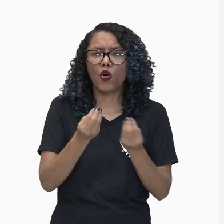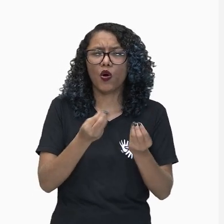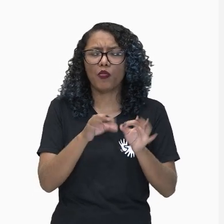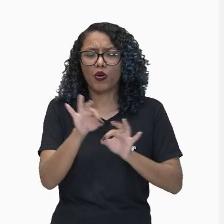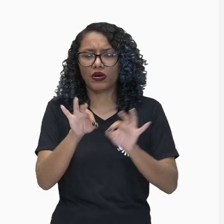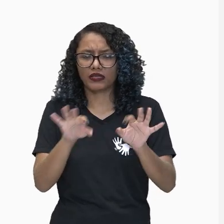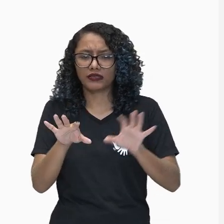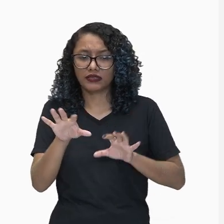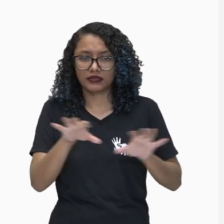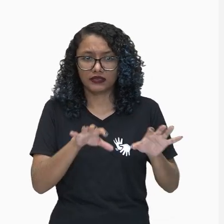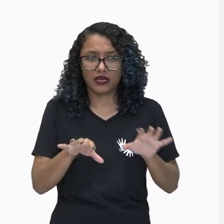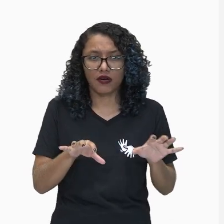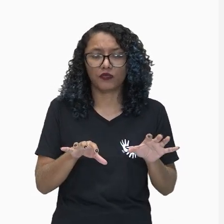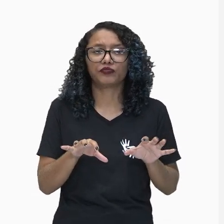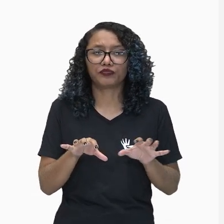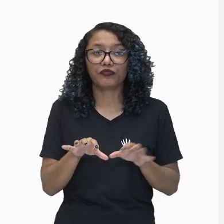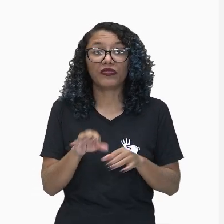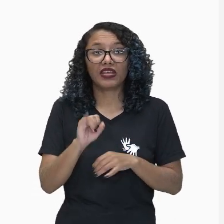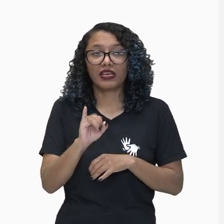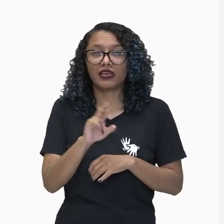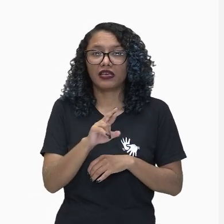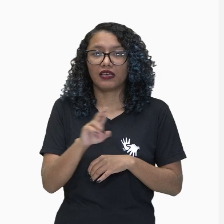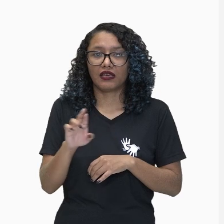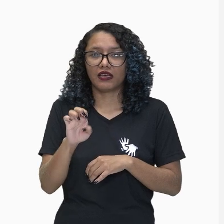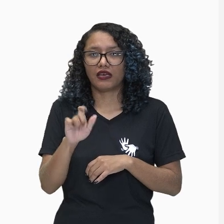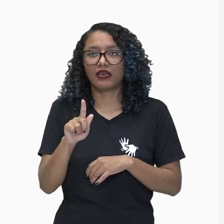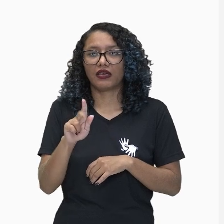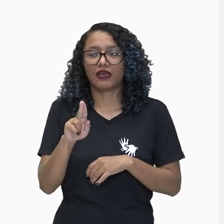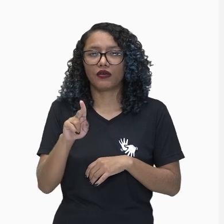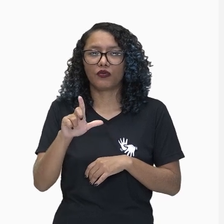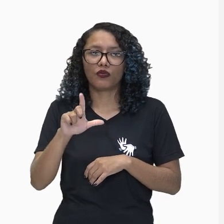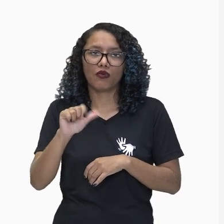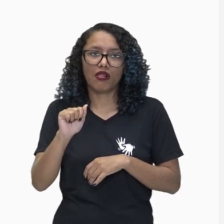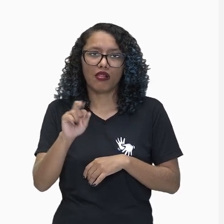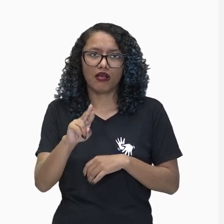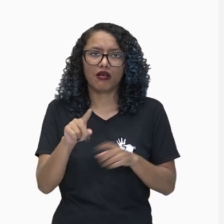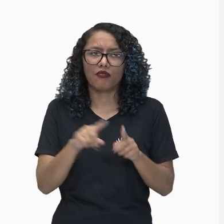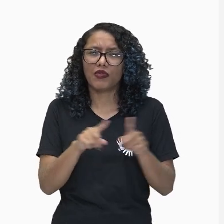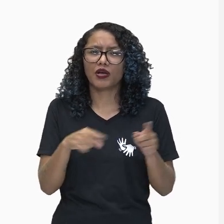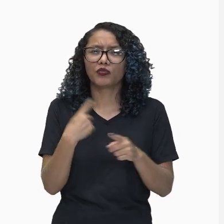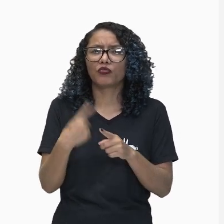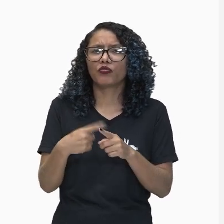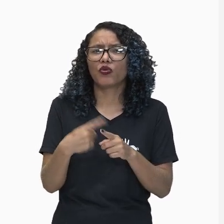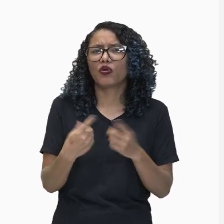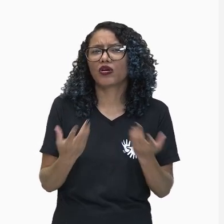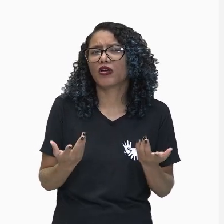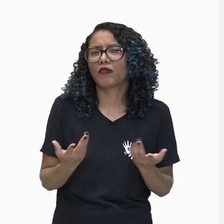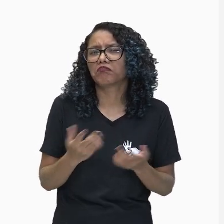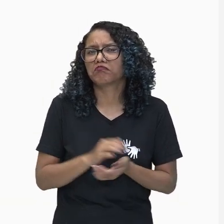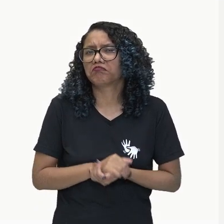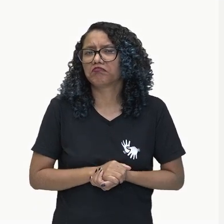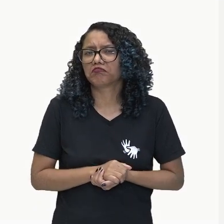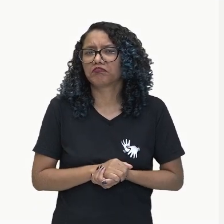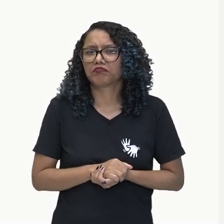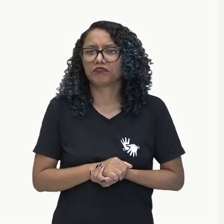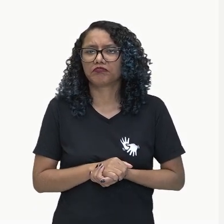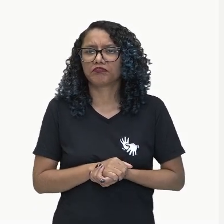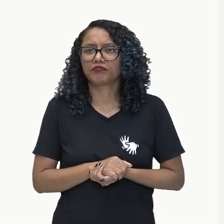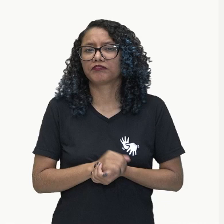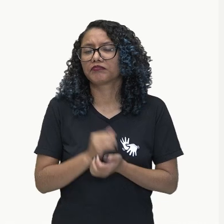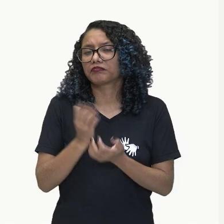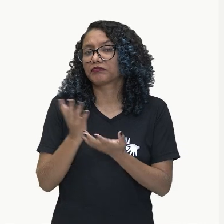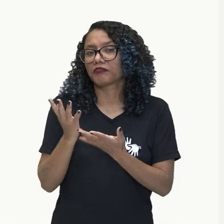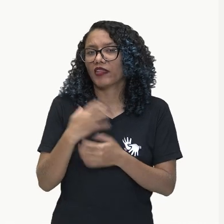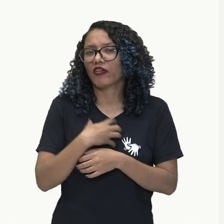irregular pelo território. Mas, professora, por que de maneira irregular? Tá certo?